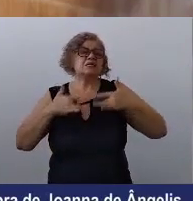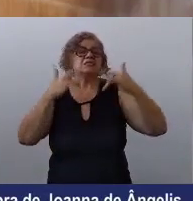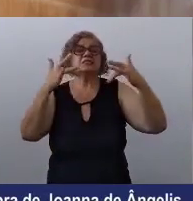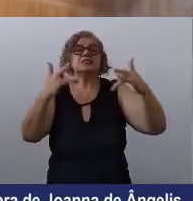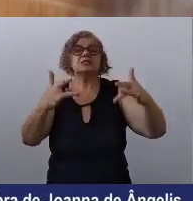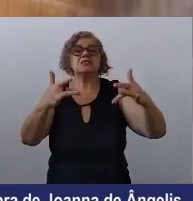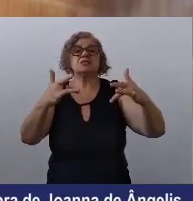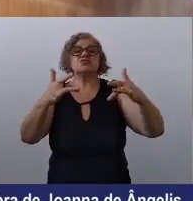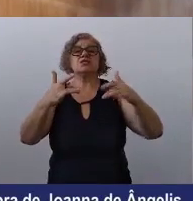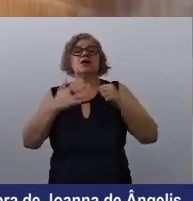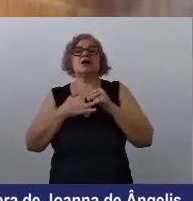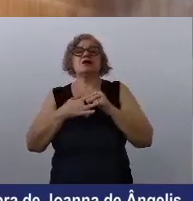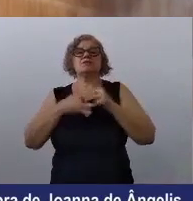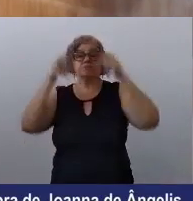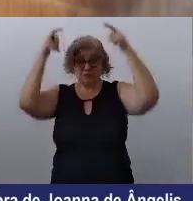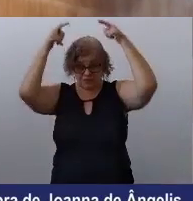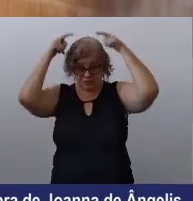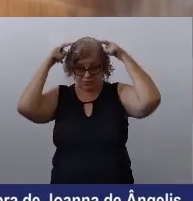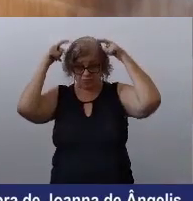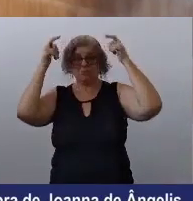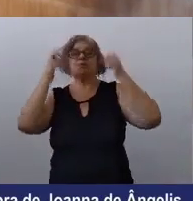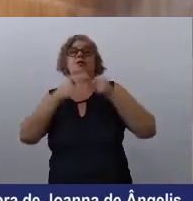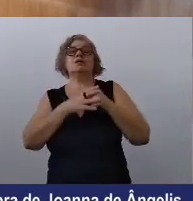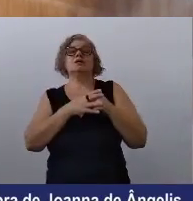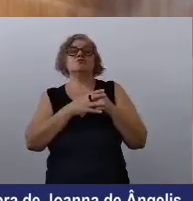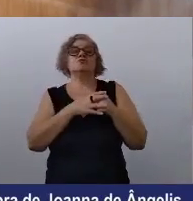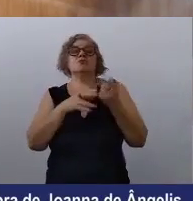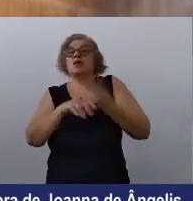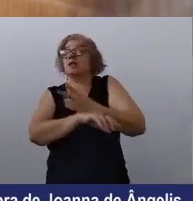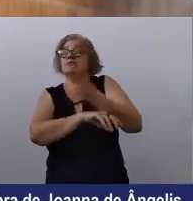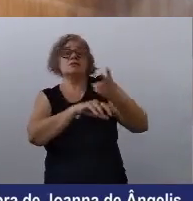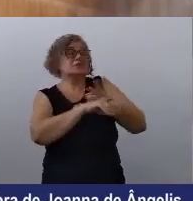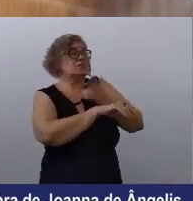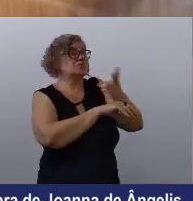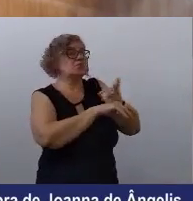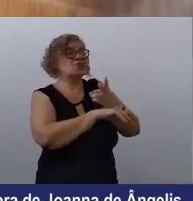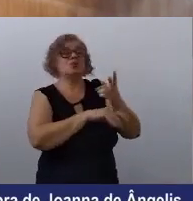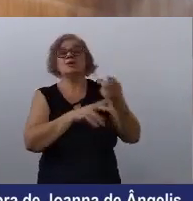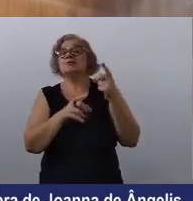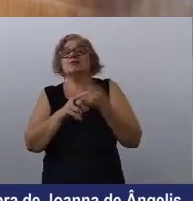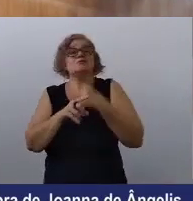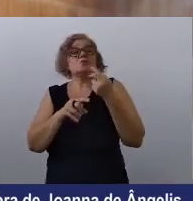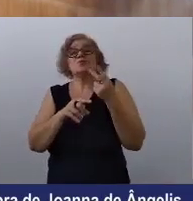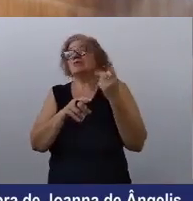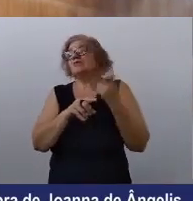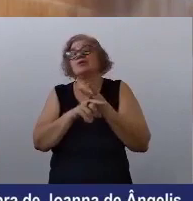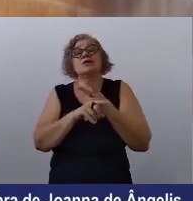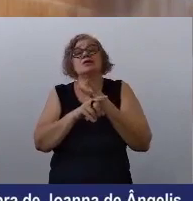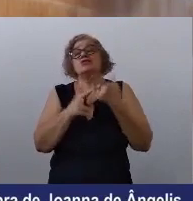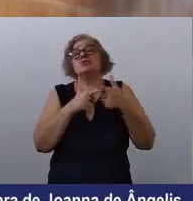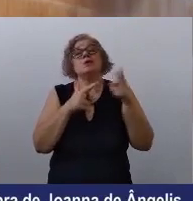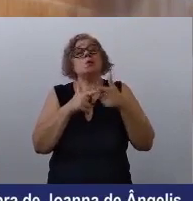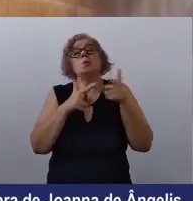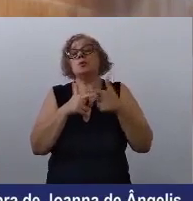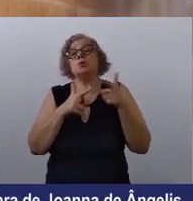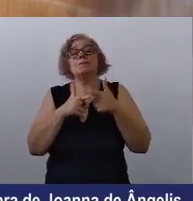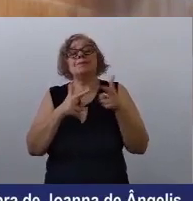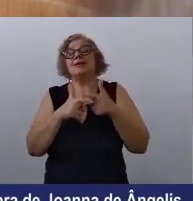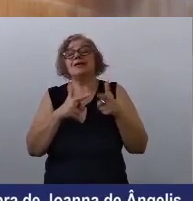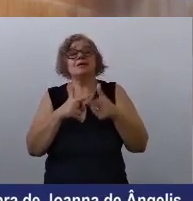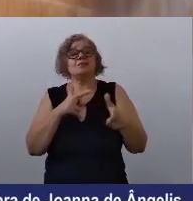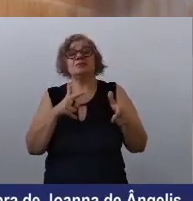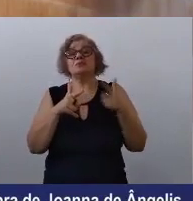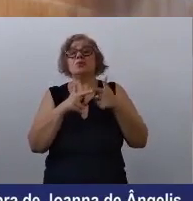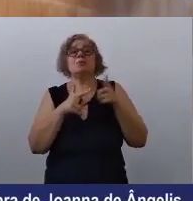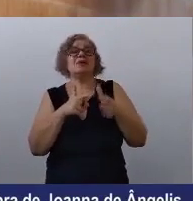México é envolvida numa peste muito grande, ela sai então procurando amparar aqueles irmãos que foram contaminados